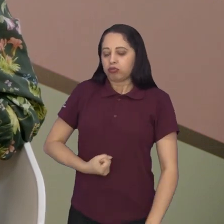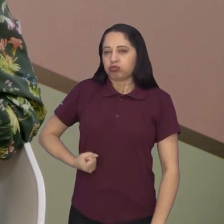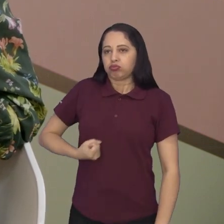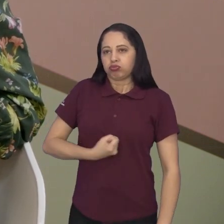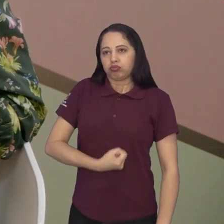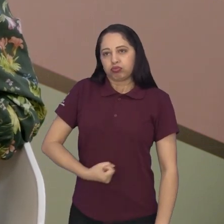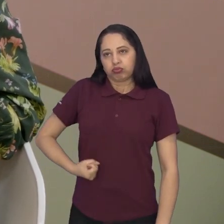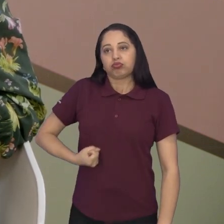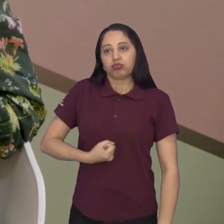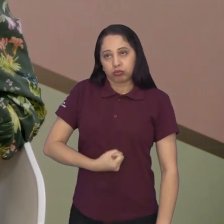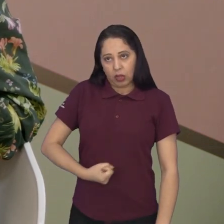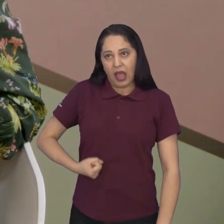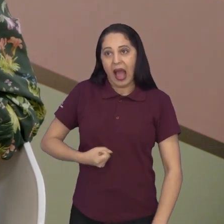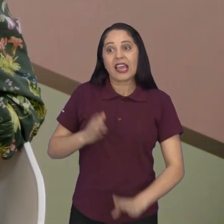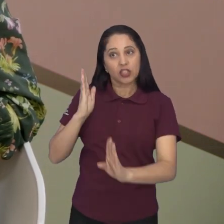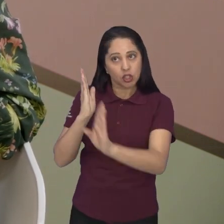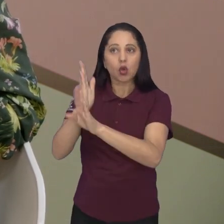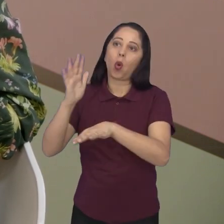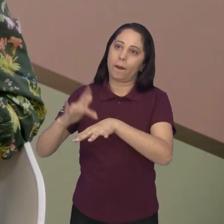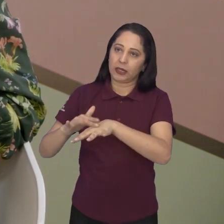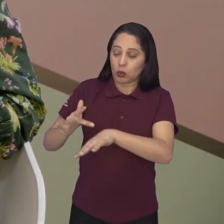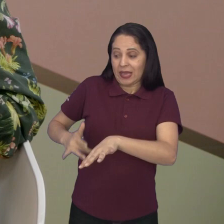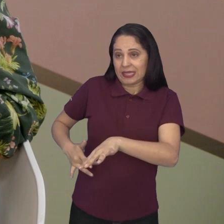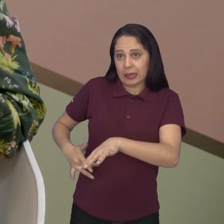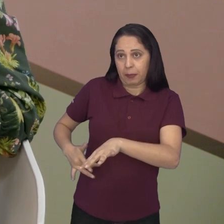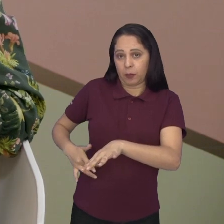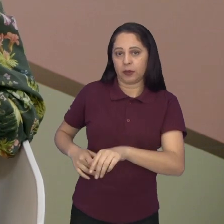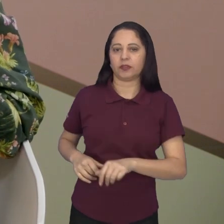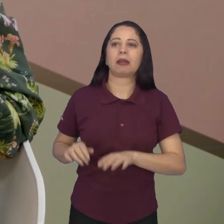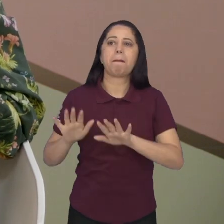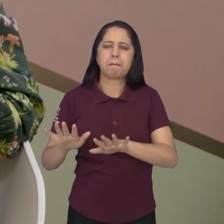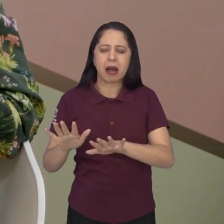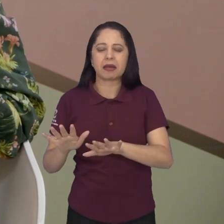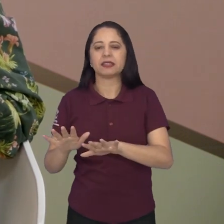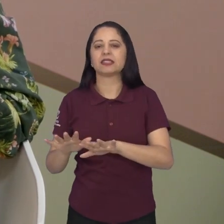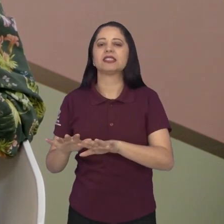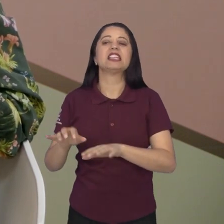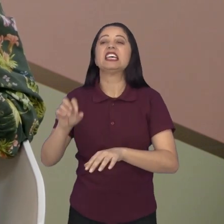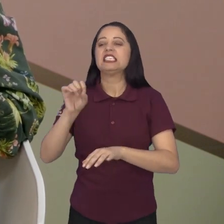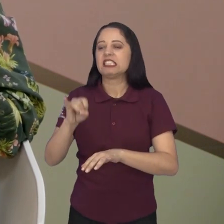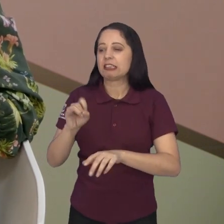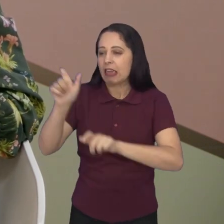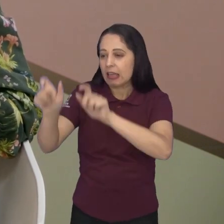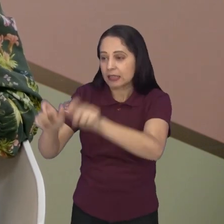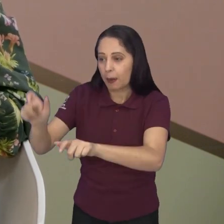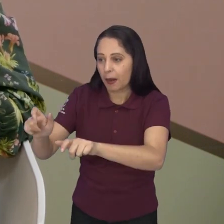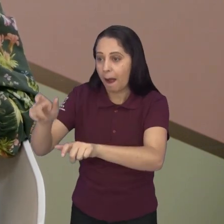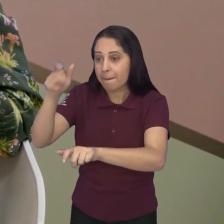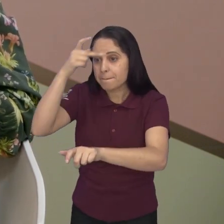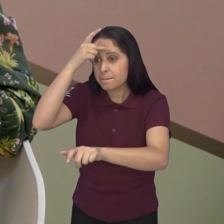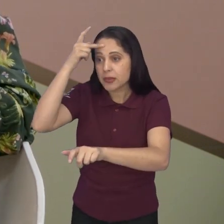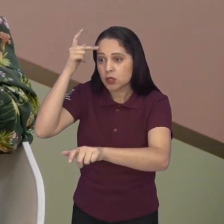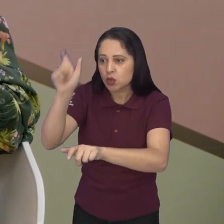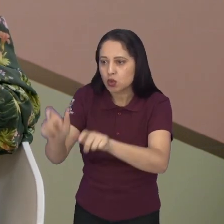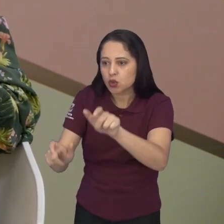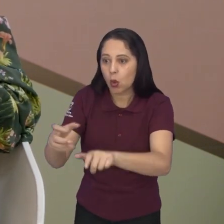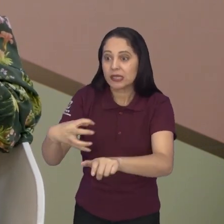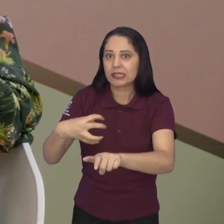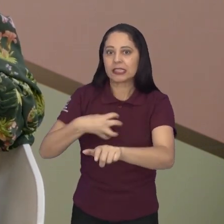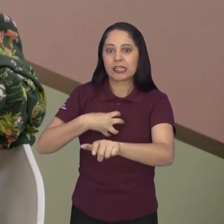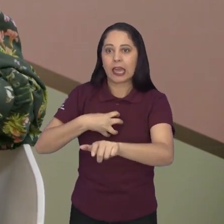ultrassom de abdômen, que a gente vai falar um pouquinho mais sobre ele, né? Mas de manifestação clínica, quando o paciente começa a